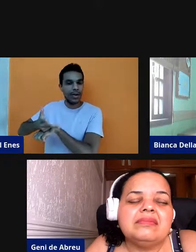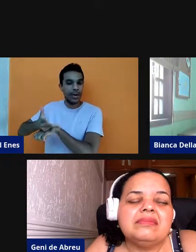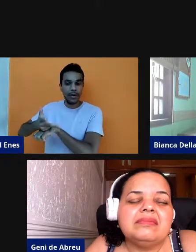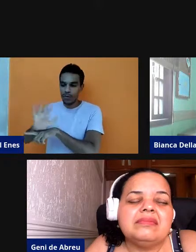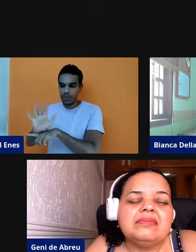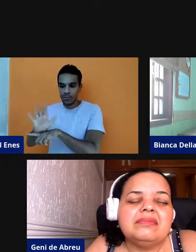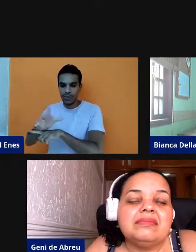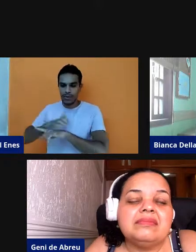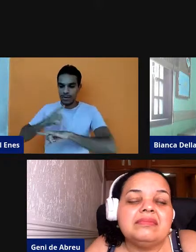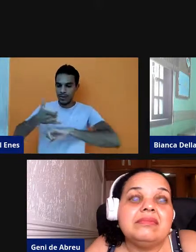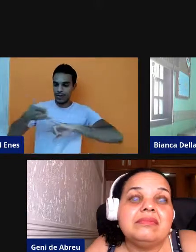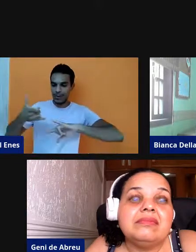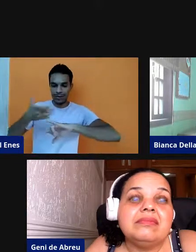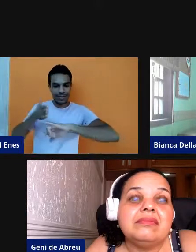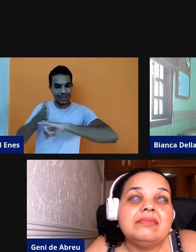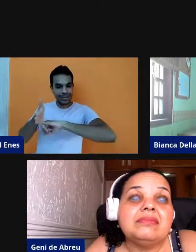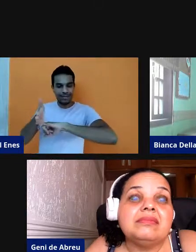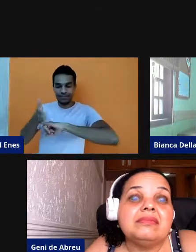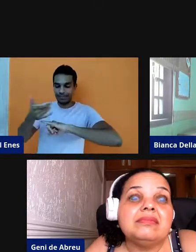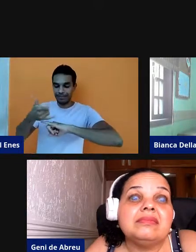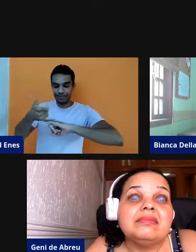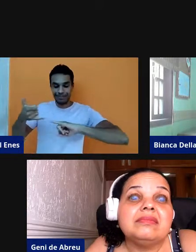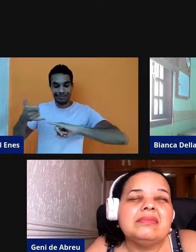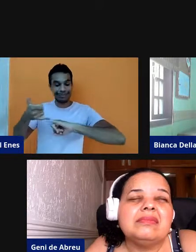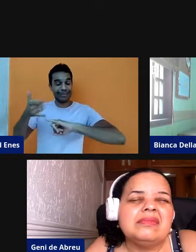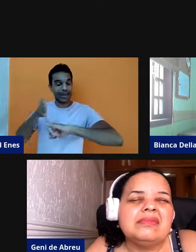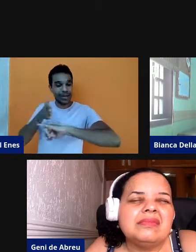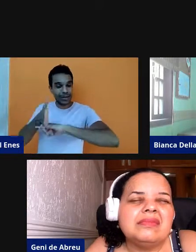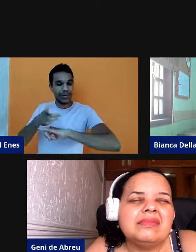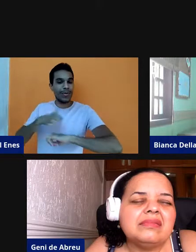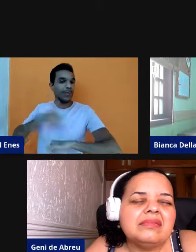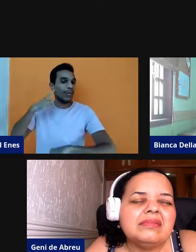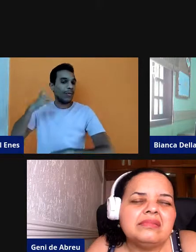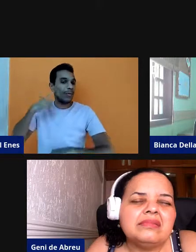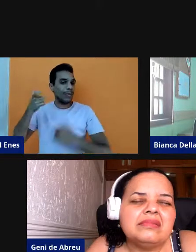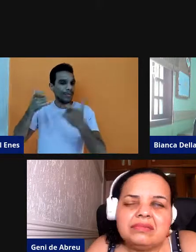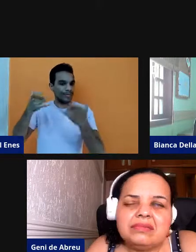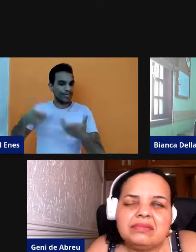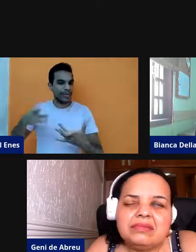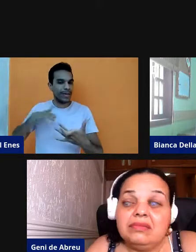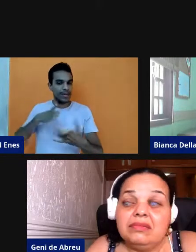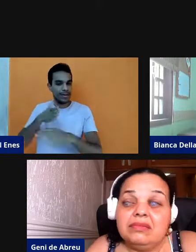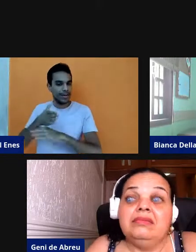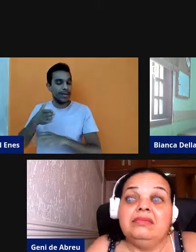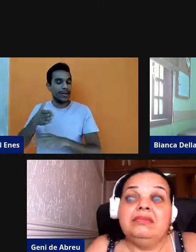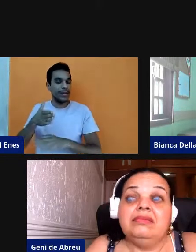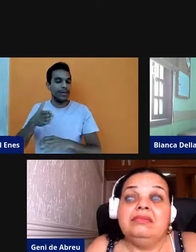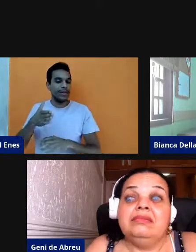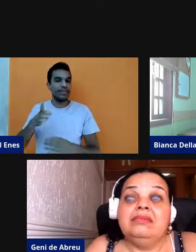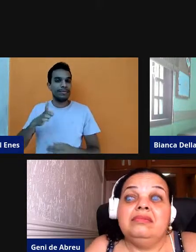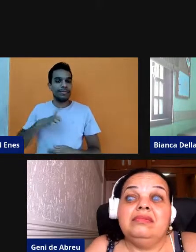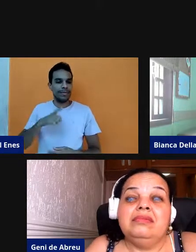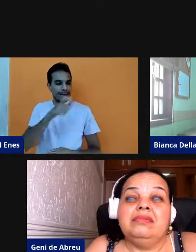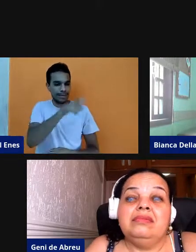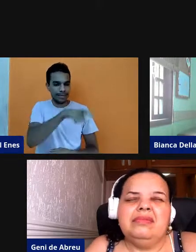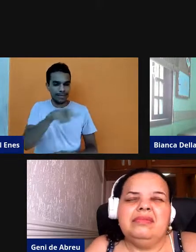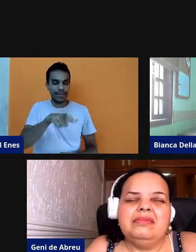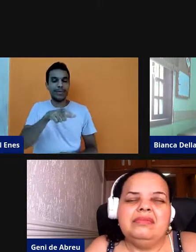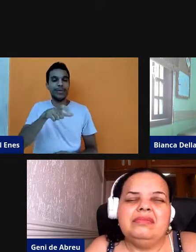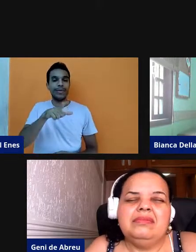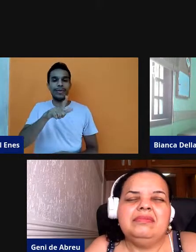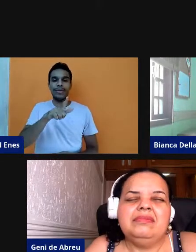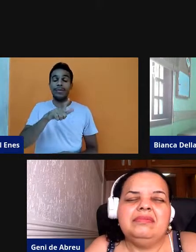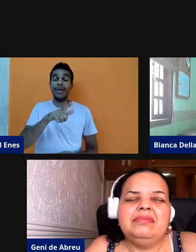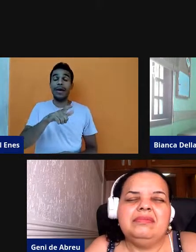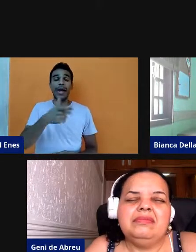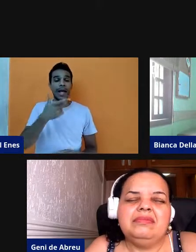embaixo na descrição do vídeo, é uma transmissão com audiodescrição. A gente tem lá Nadir Machado, Indiane Nascimento, que